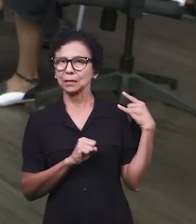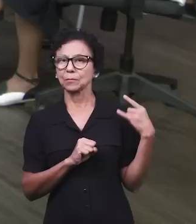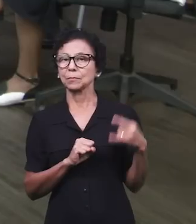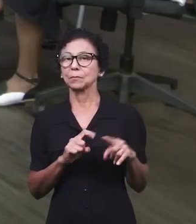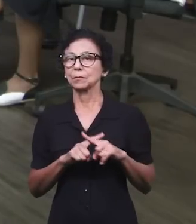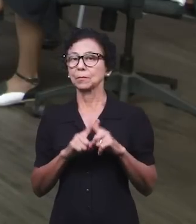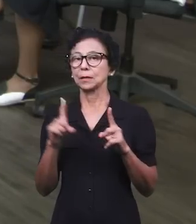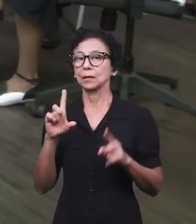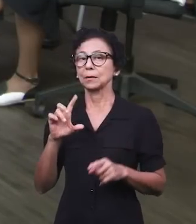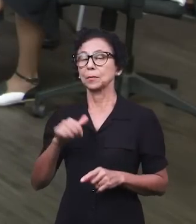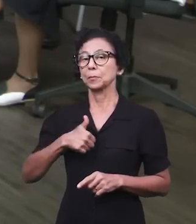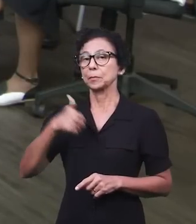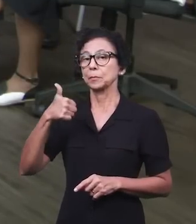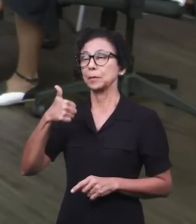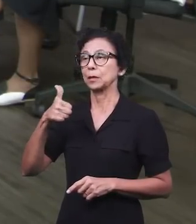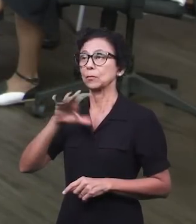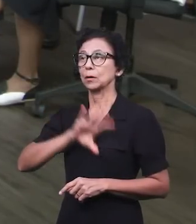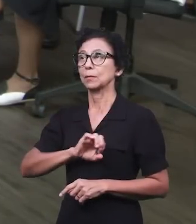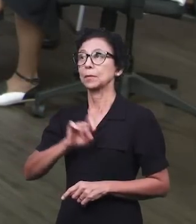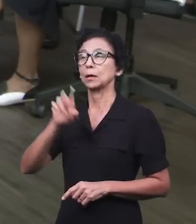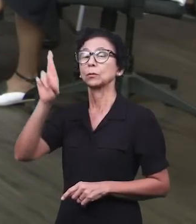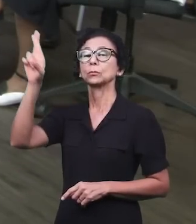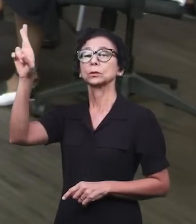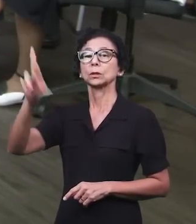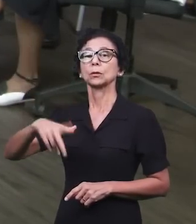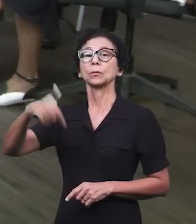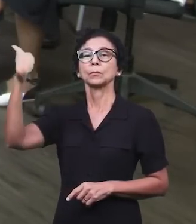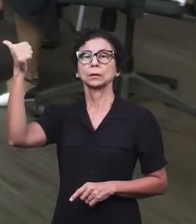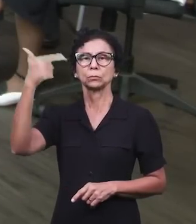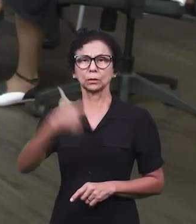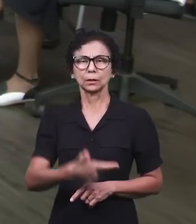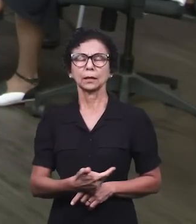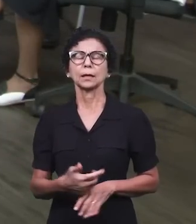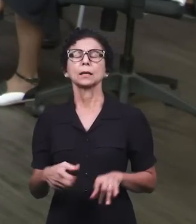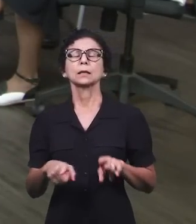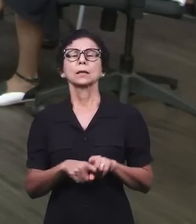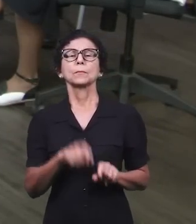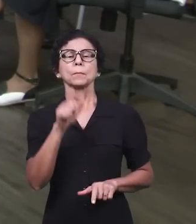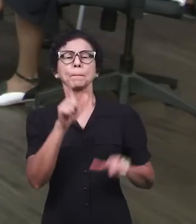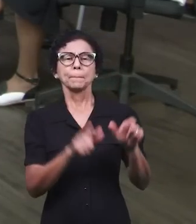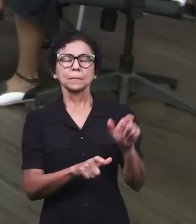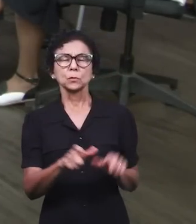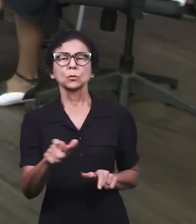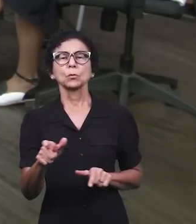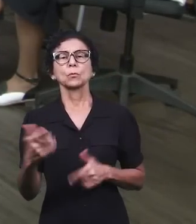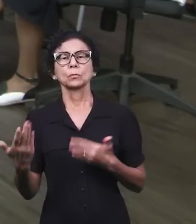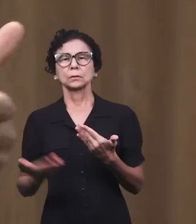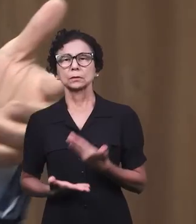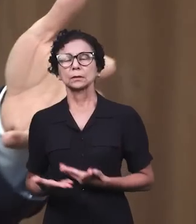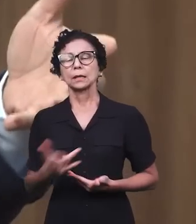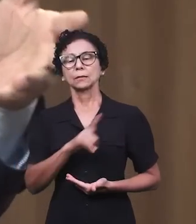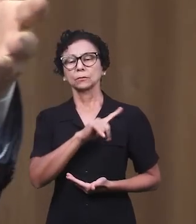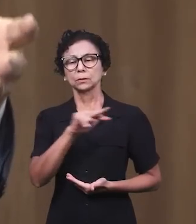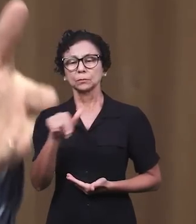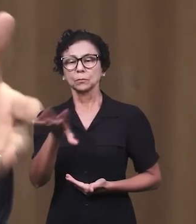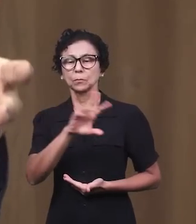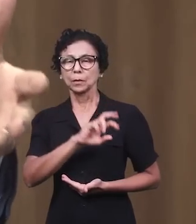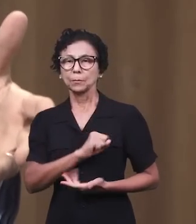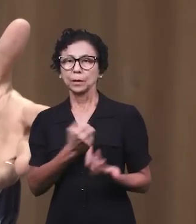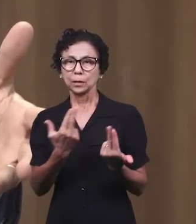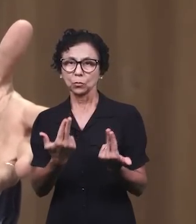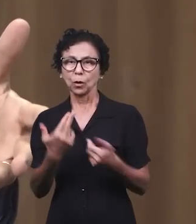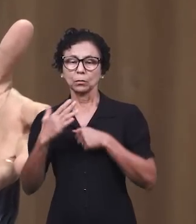a Deus sobre todas as coisas, devemos amar o nosso próximo como a nós mesmos, e o